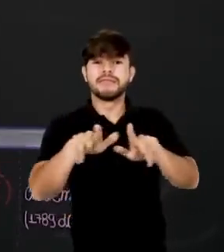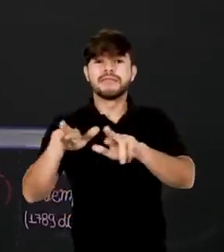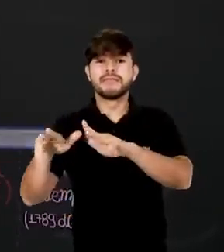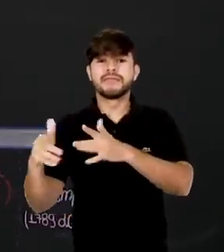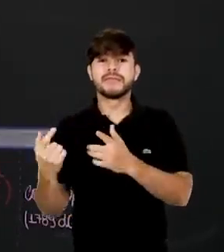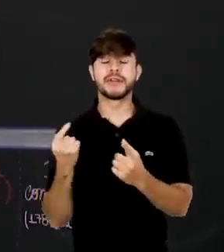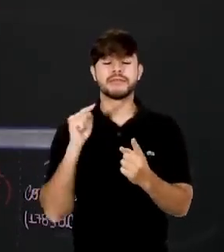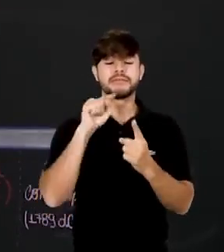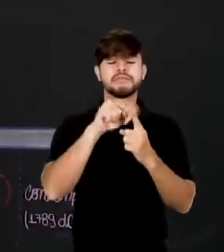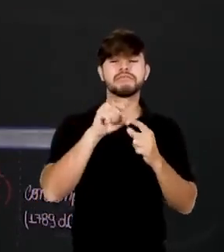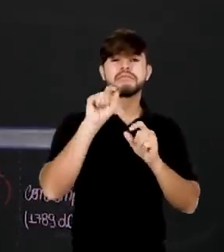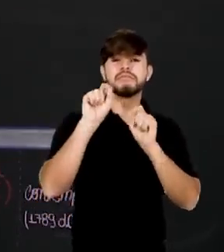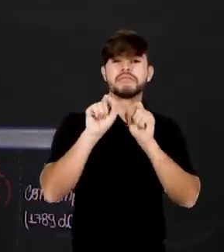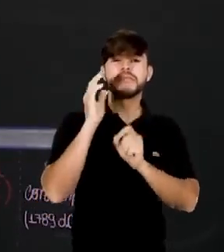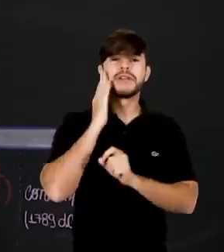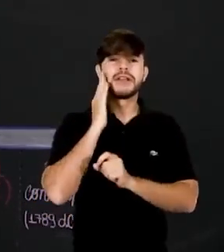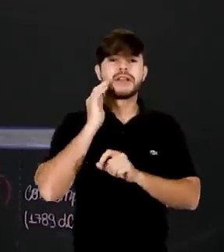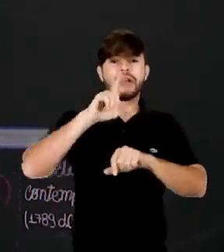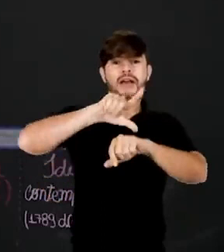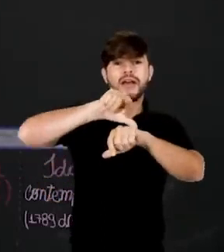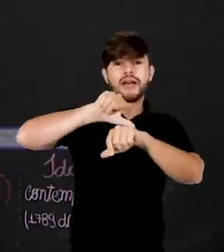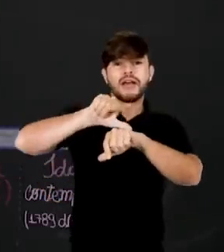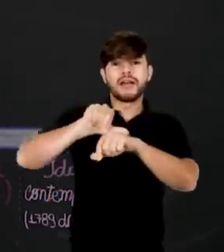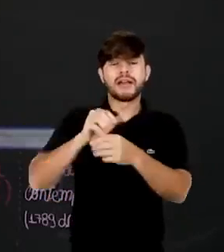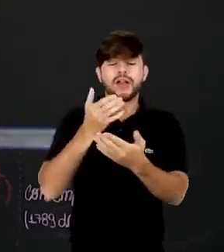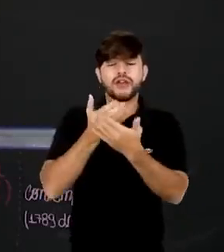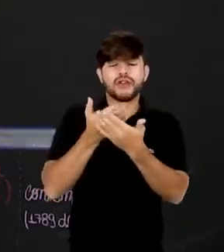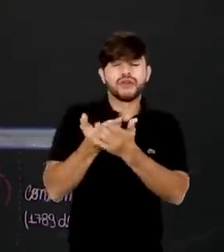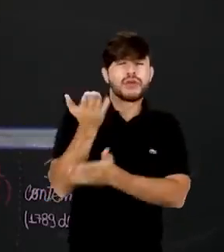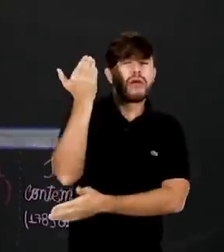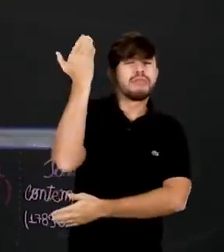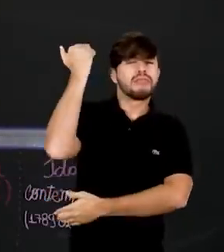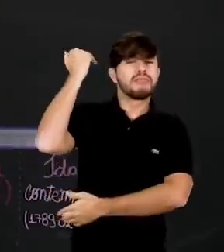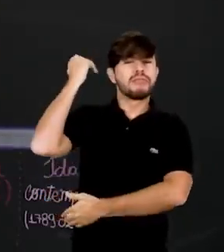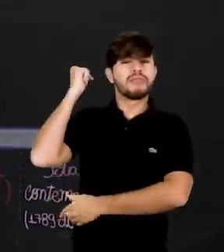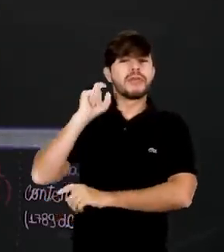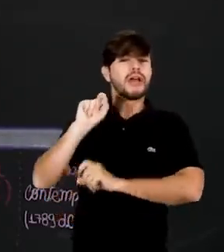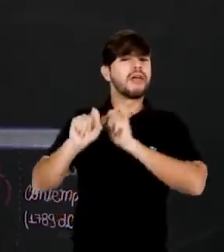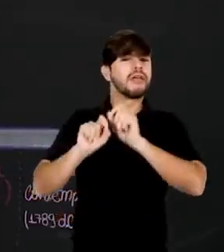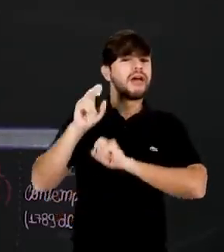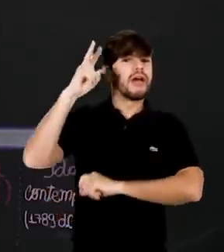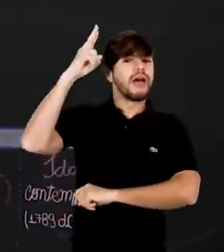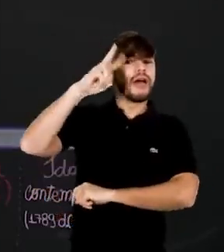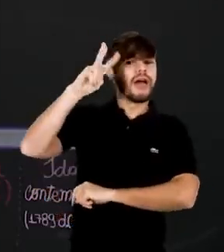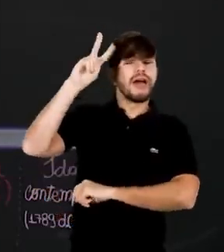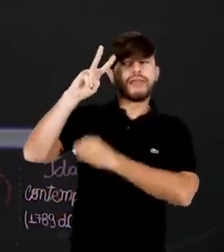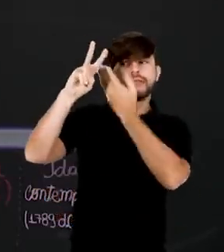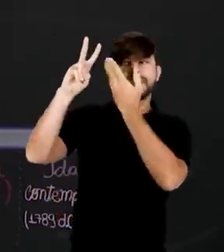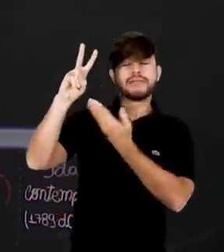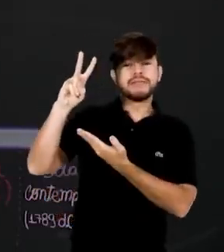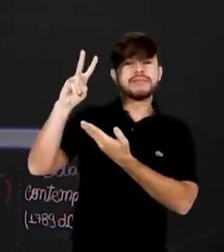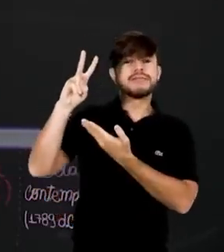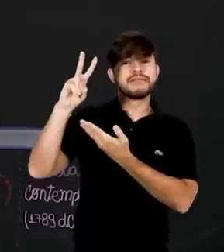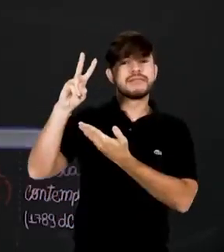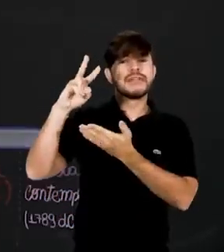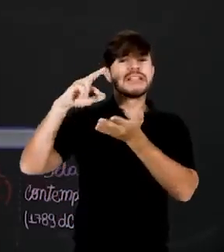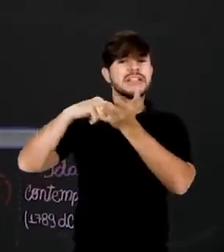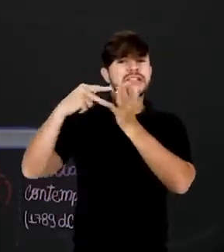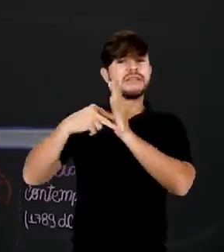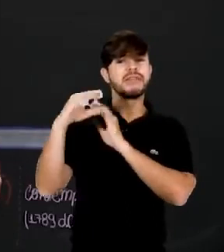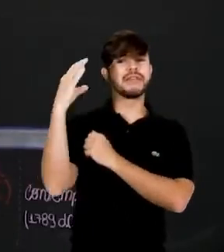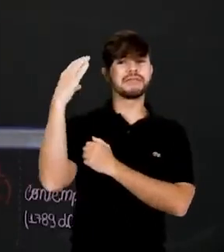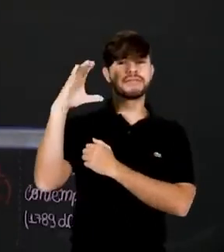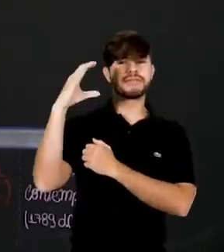Uma das formas de entender o tempo e estudar o passado é a história que a gente entende como ciência.